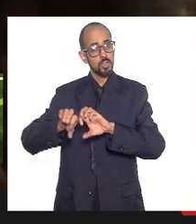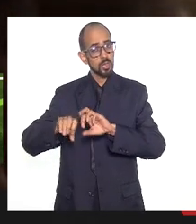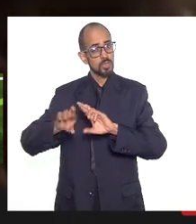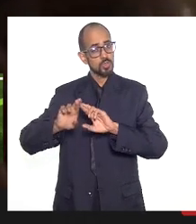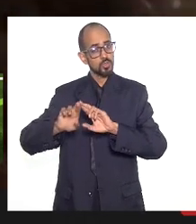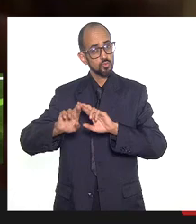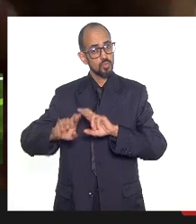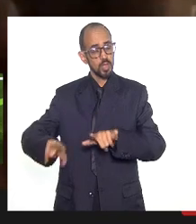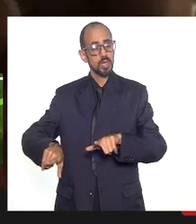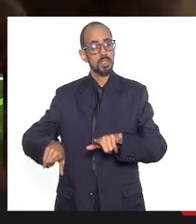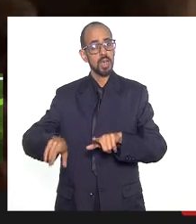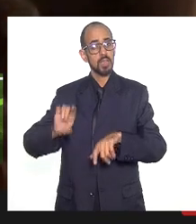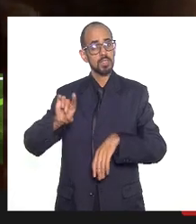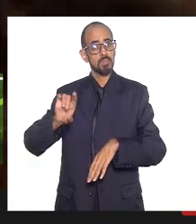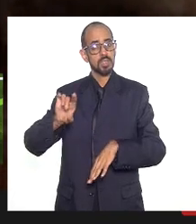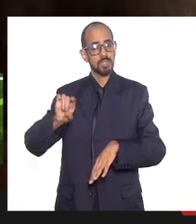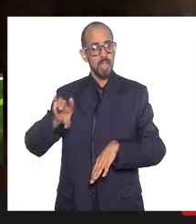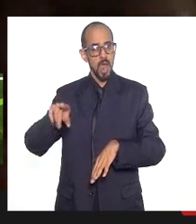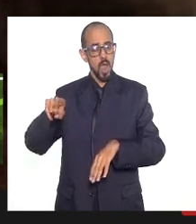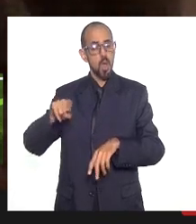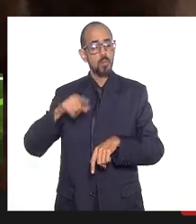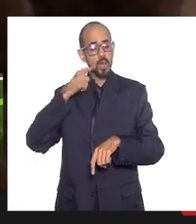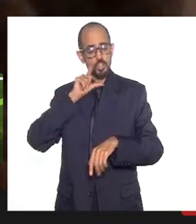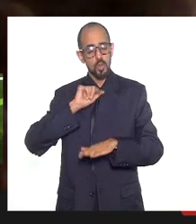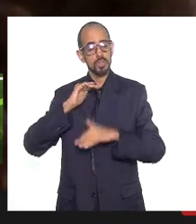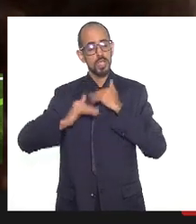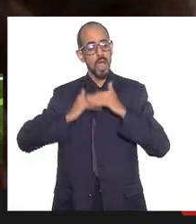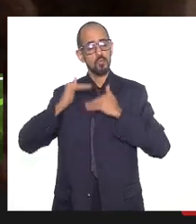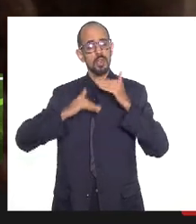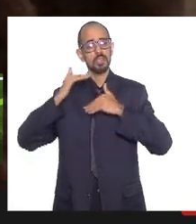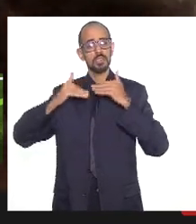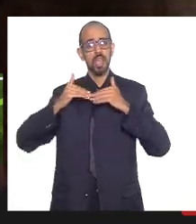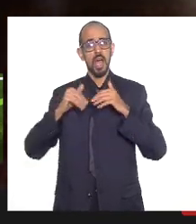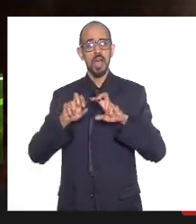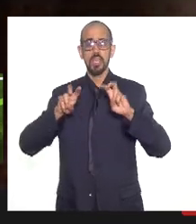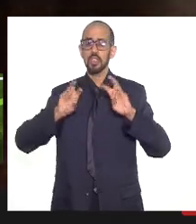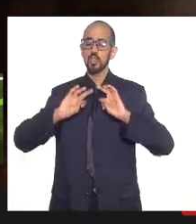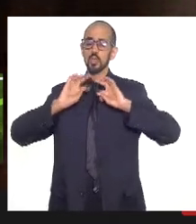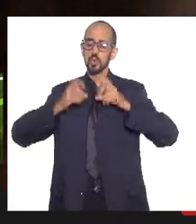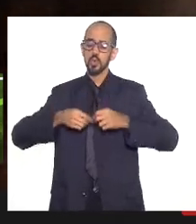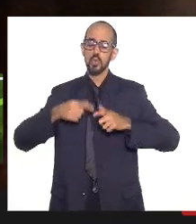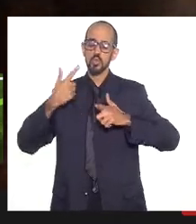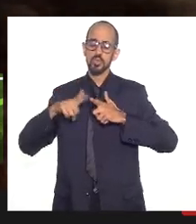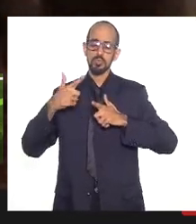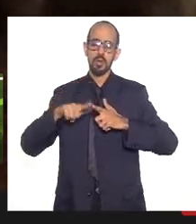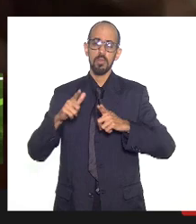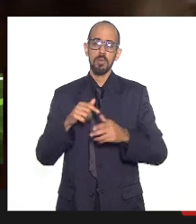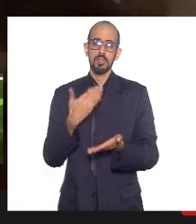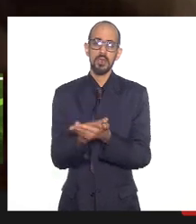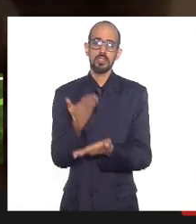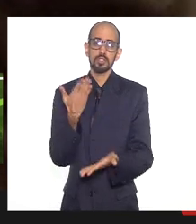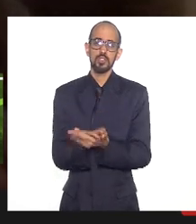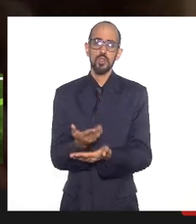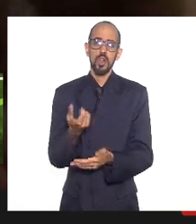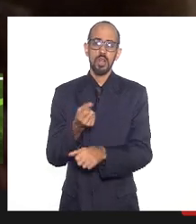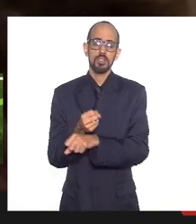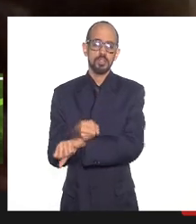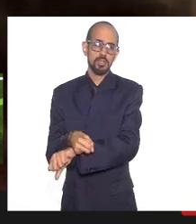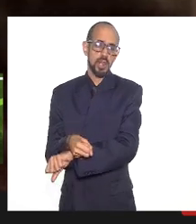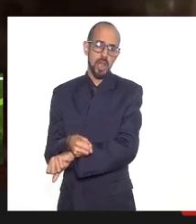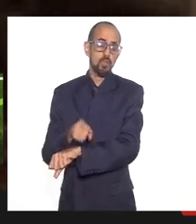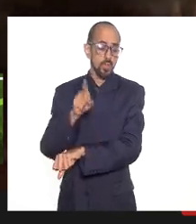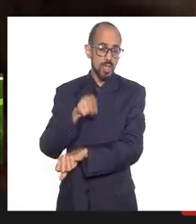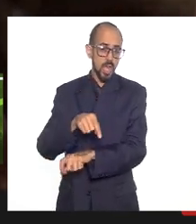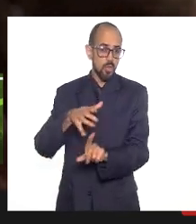Comunidades Tradicionais, para a gente avançar nas questões das escolas quilombolas. Porque é isso que foi dito